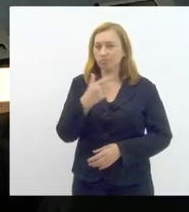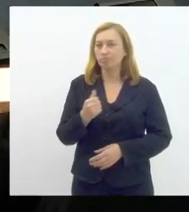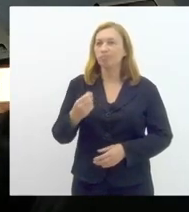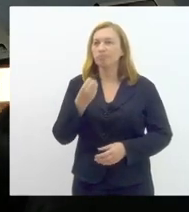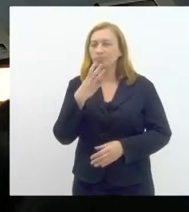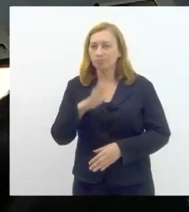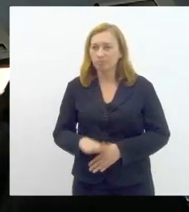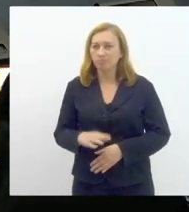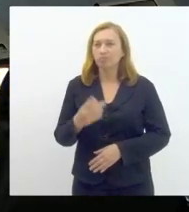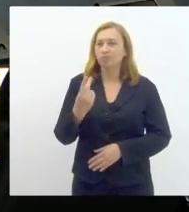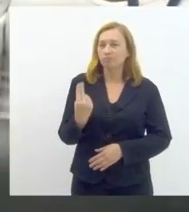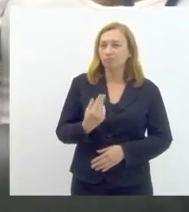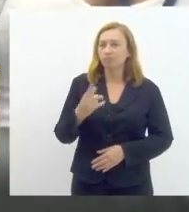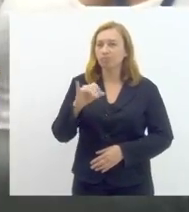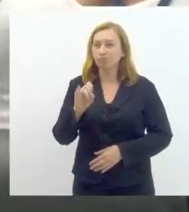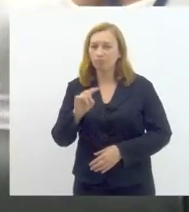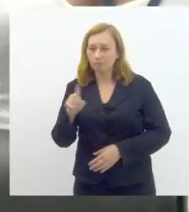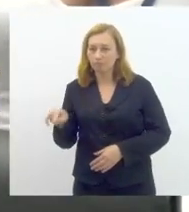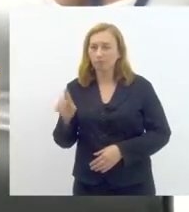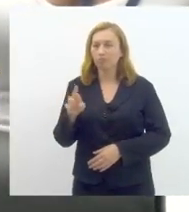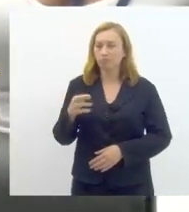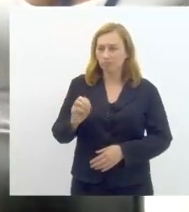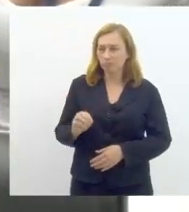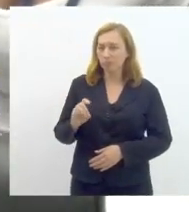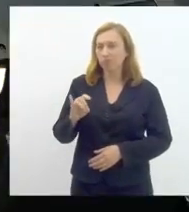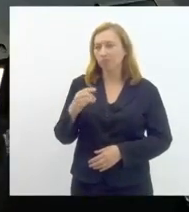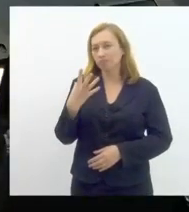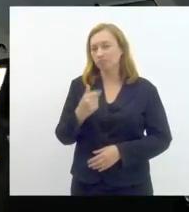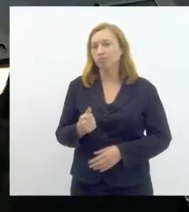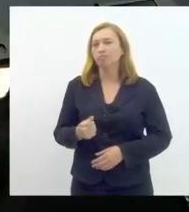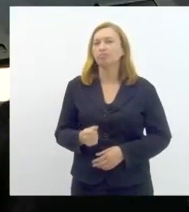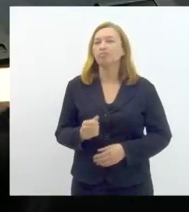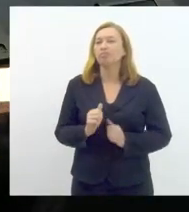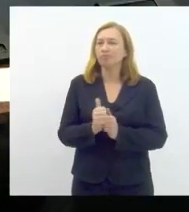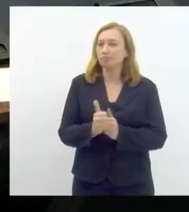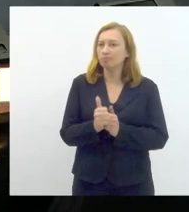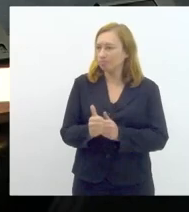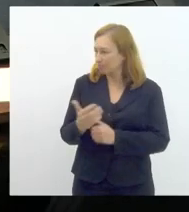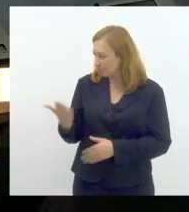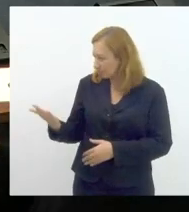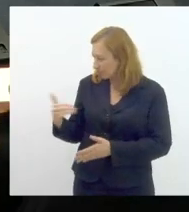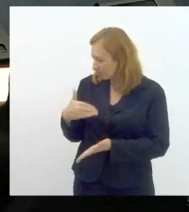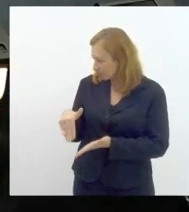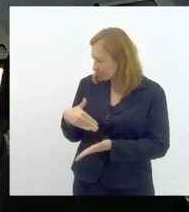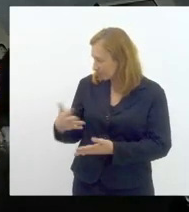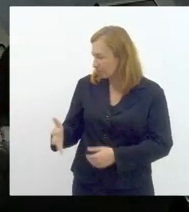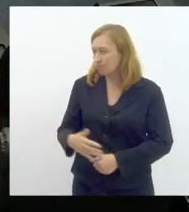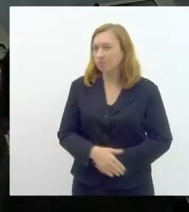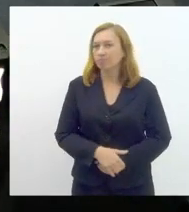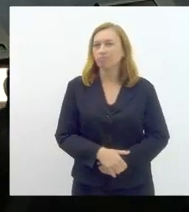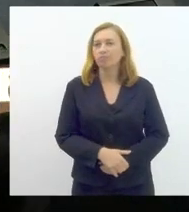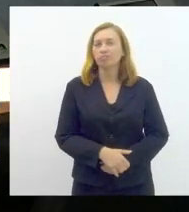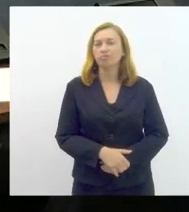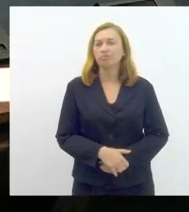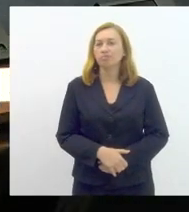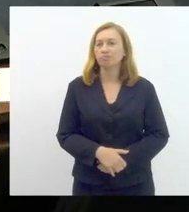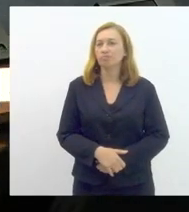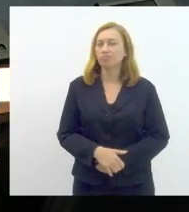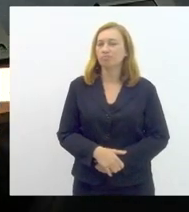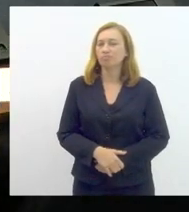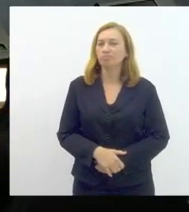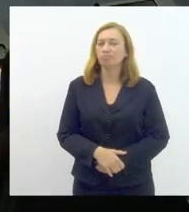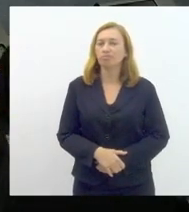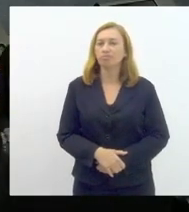Boa tarde, meu nome é Luan e vou votar Luan de Rio Bonito. Estão acompanhando aí, secretaria. Só um